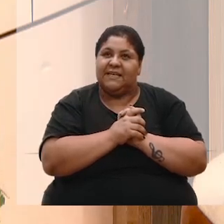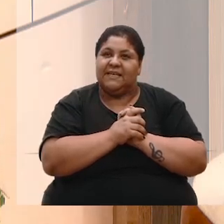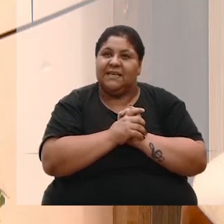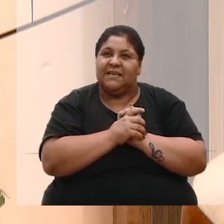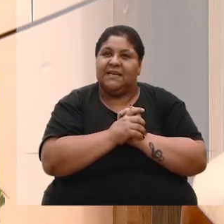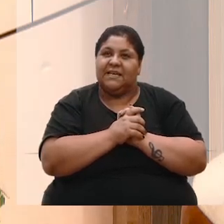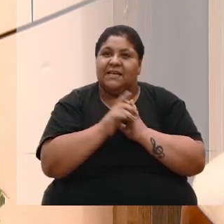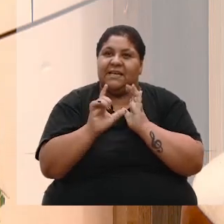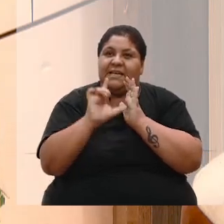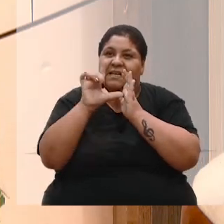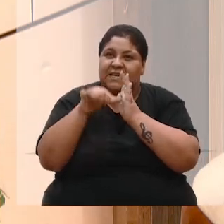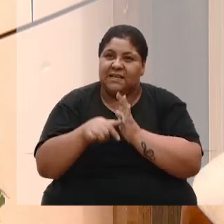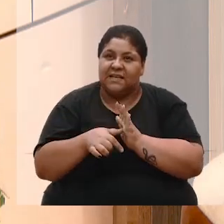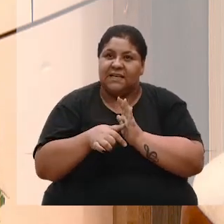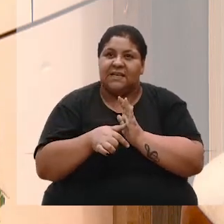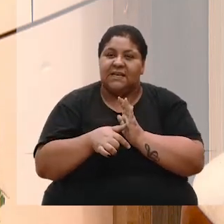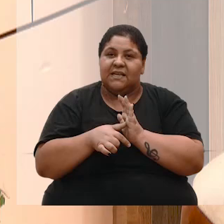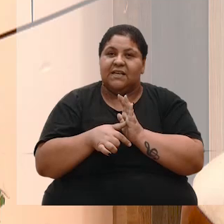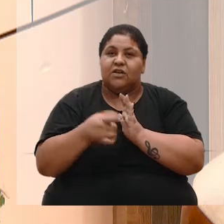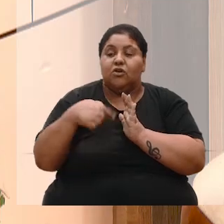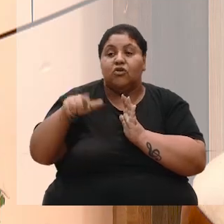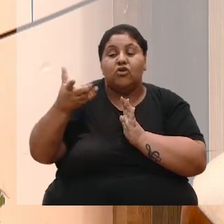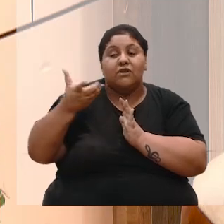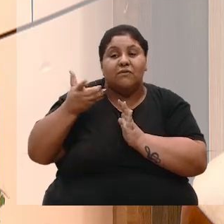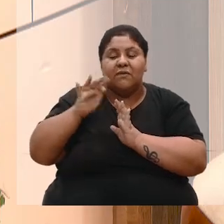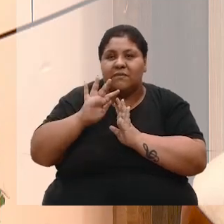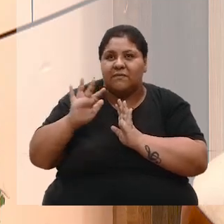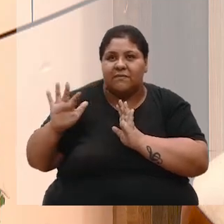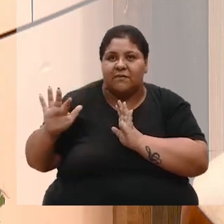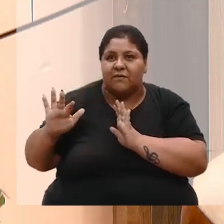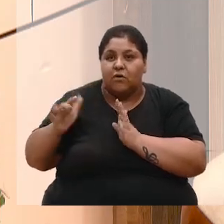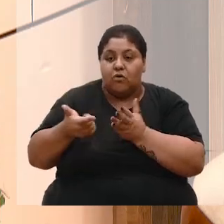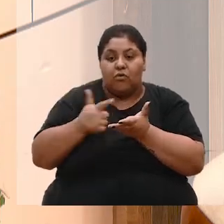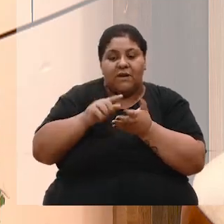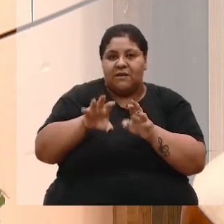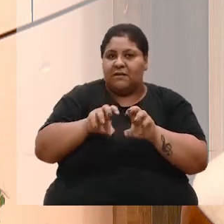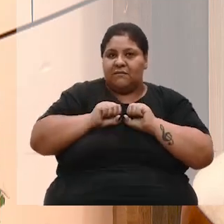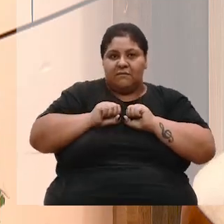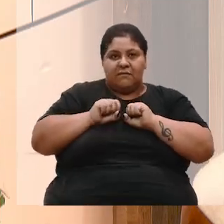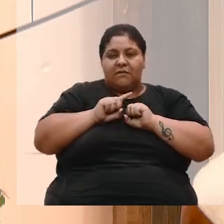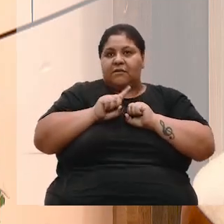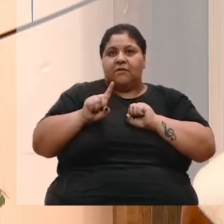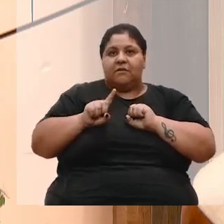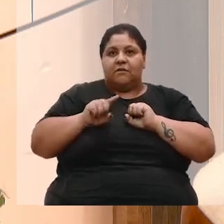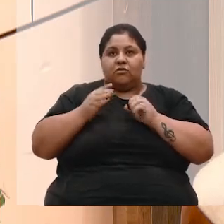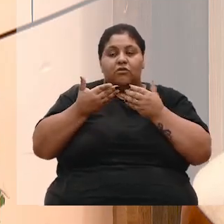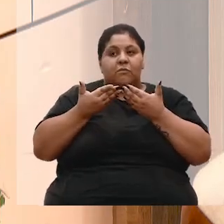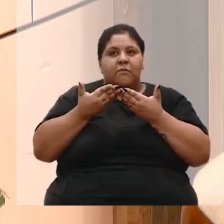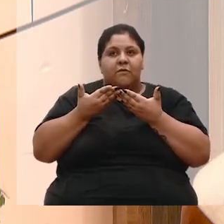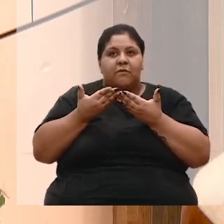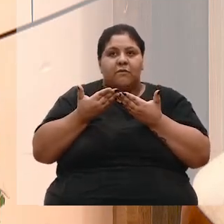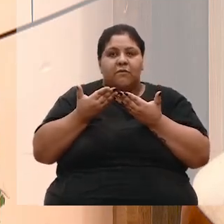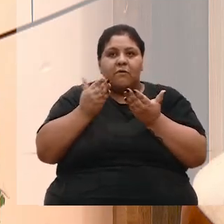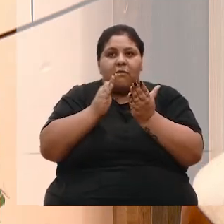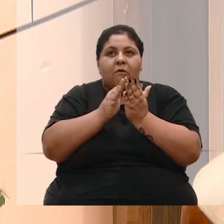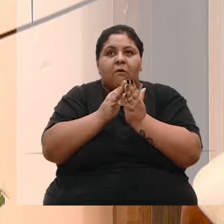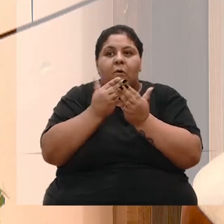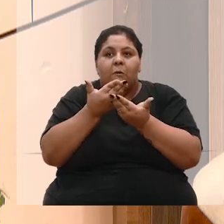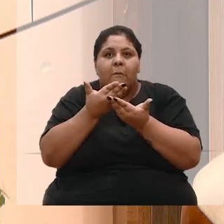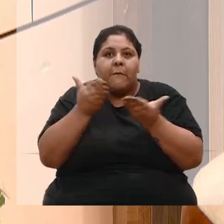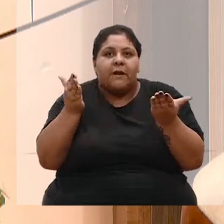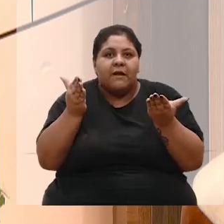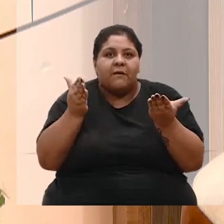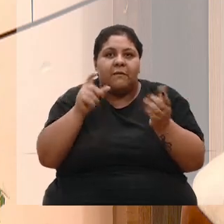Aí depois disso, Fábio, nós não queremos ficar com esse livro. Nós vamos deixar ele aberto para que as pessoas possam